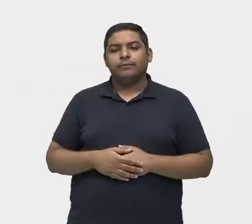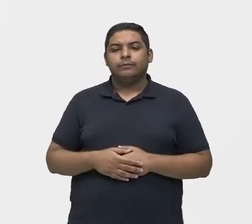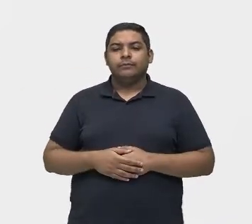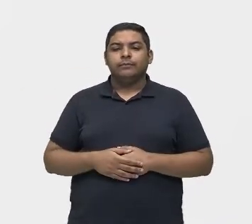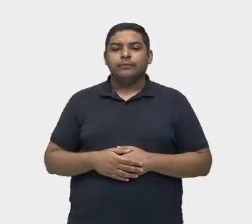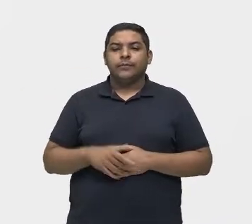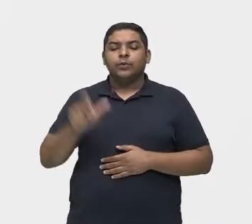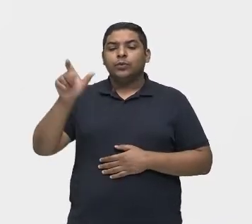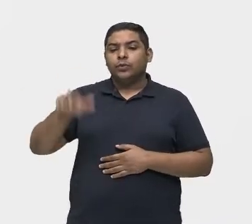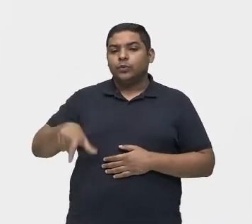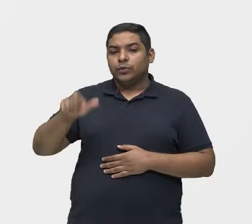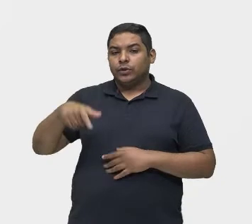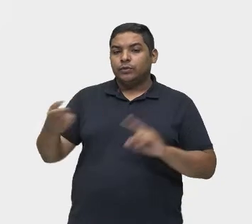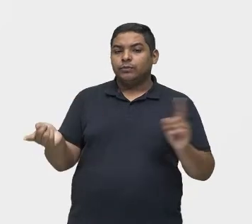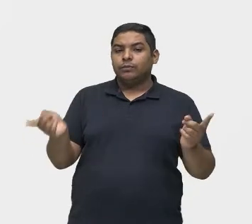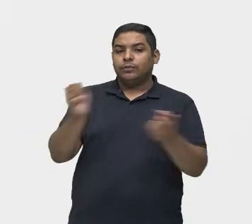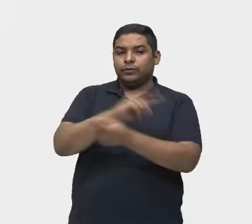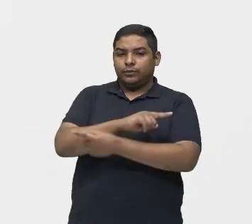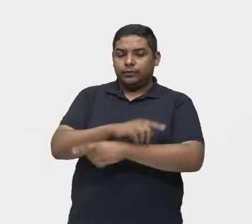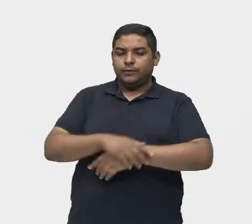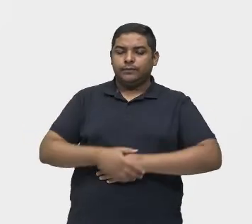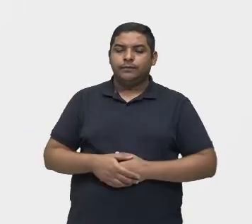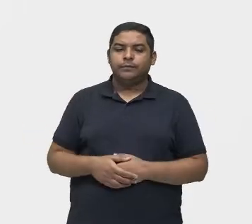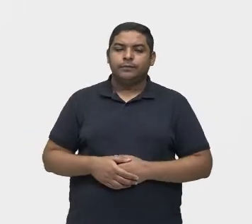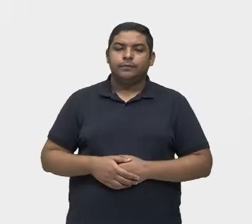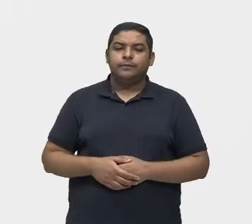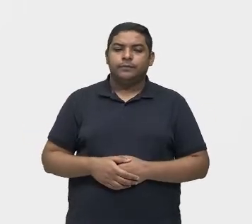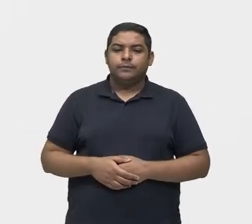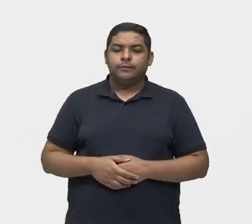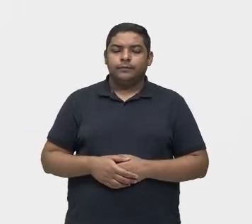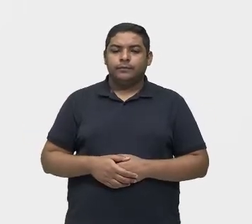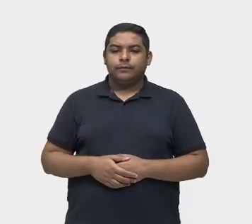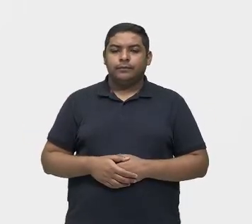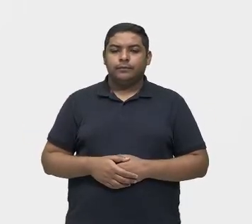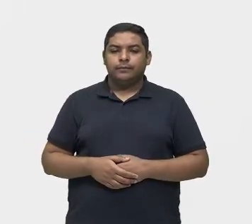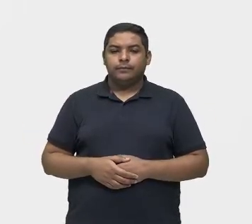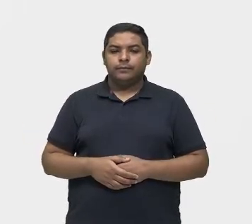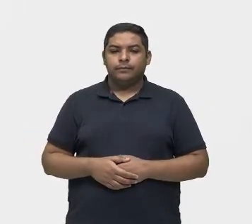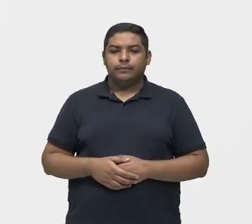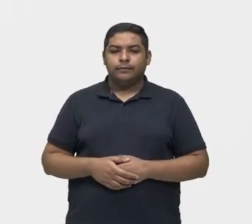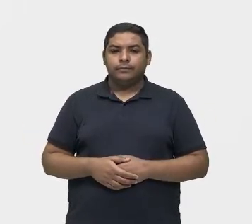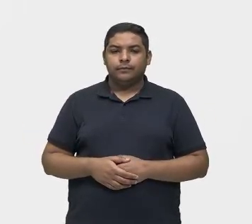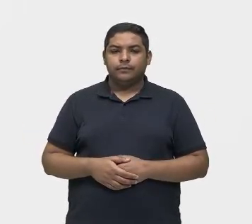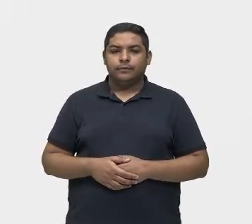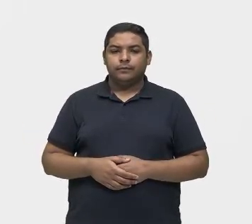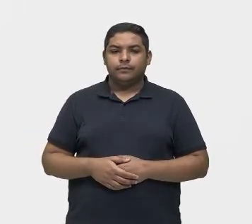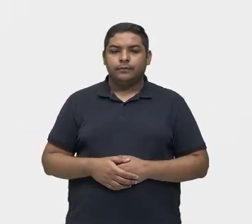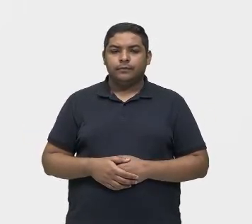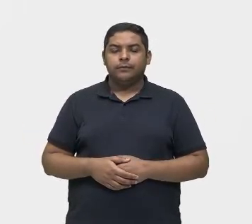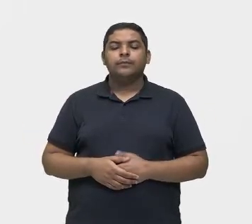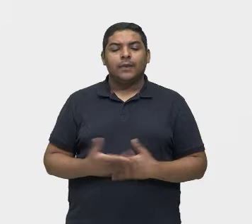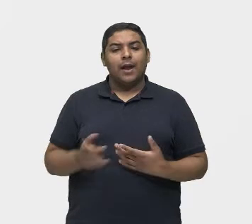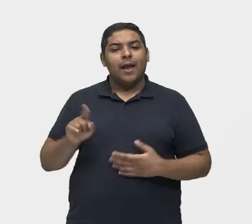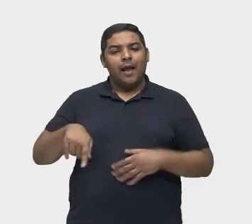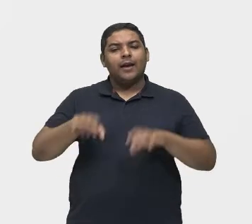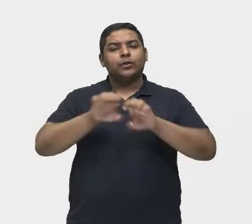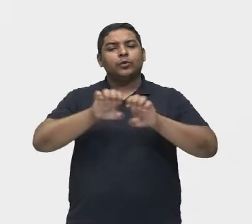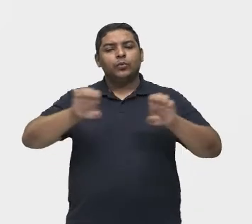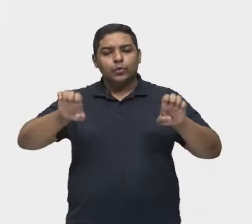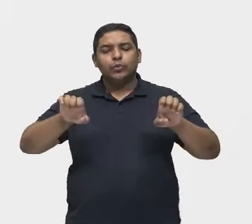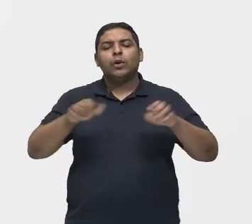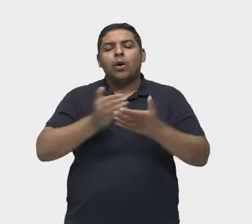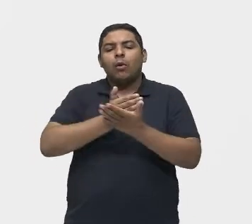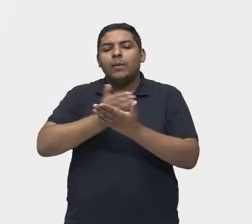to be, subject, mais complement e mais o question mark. Então, essa é a estrutura, iniciando